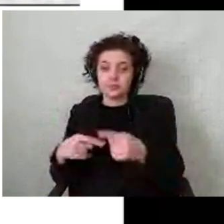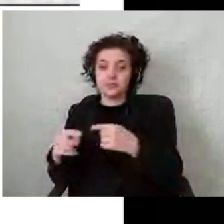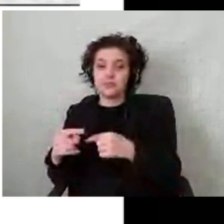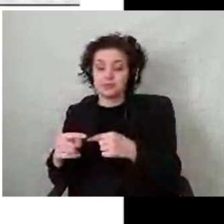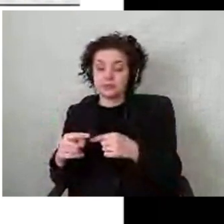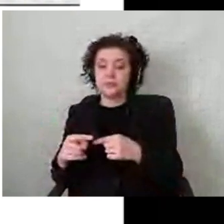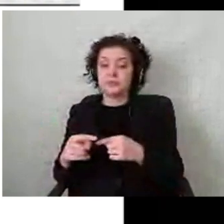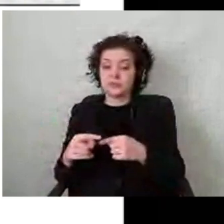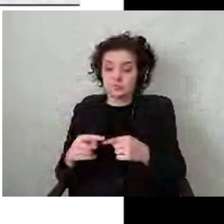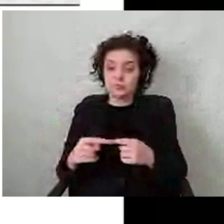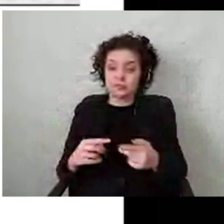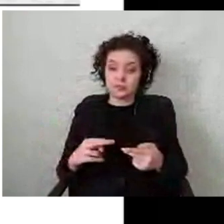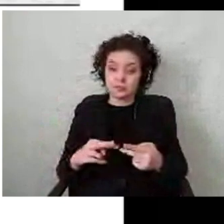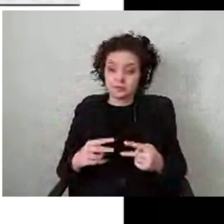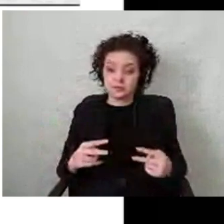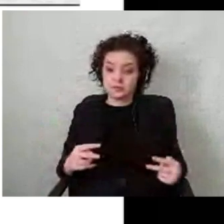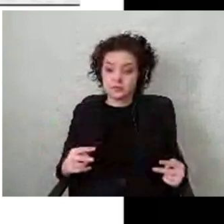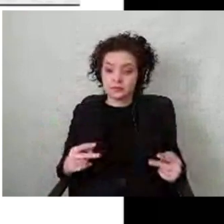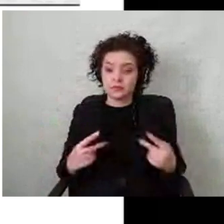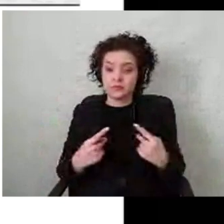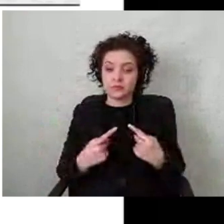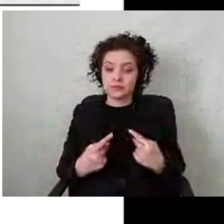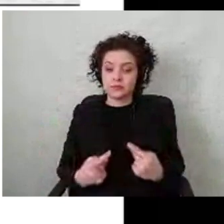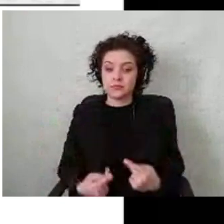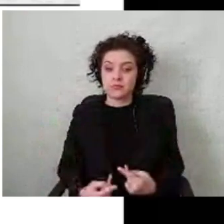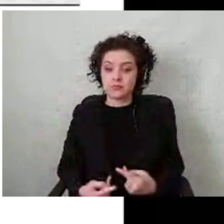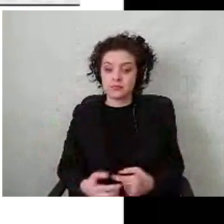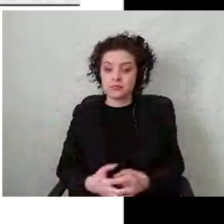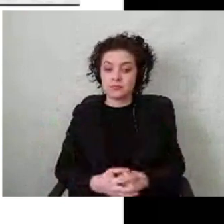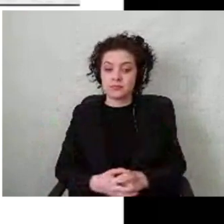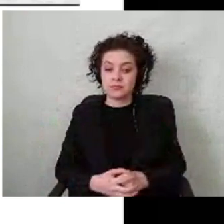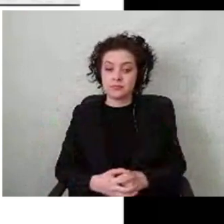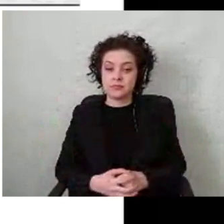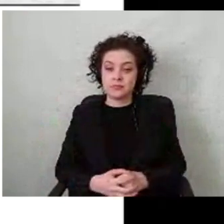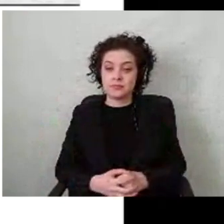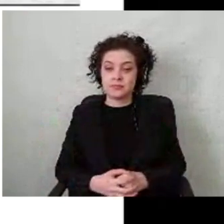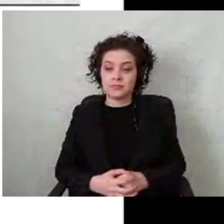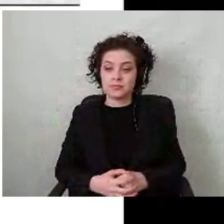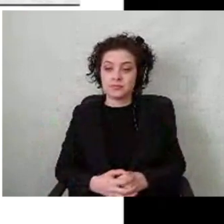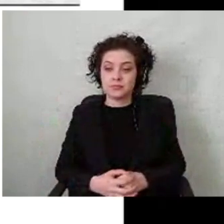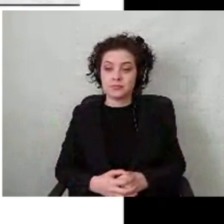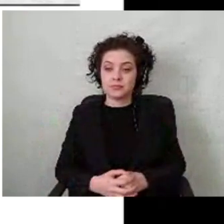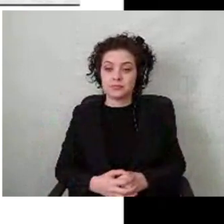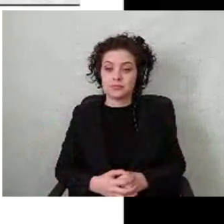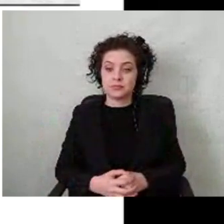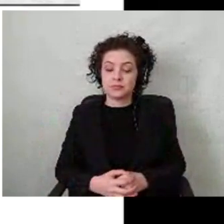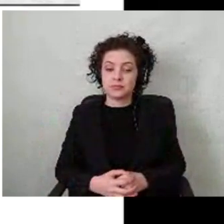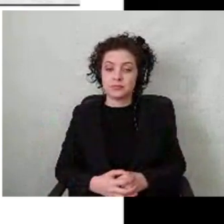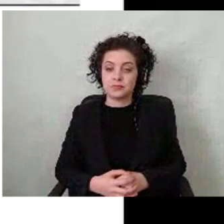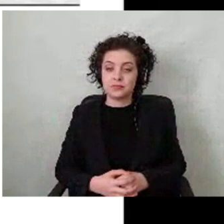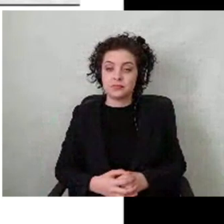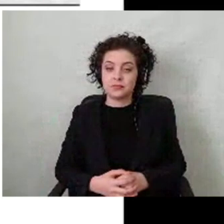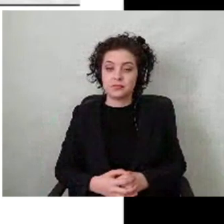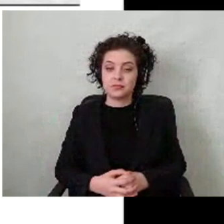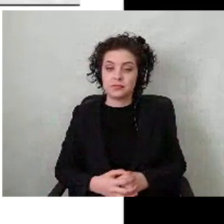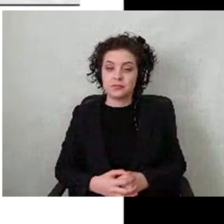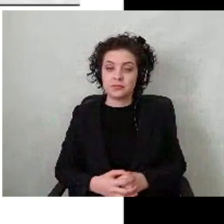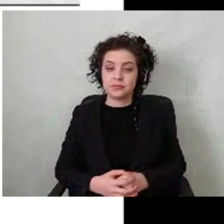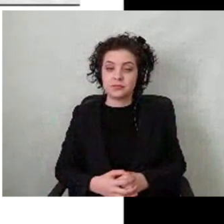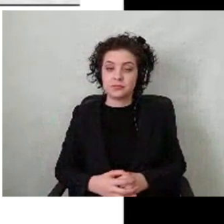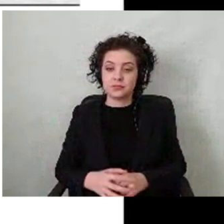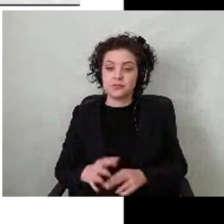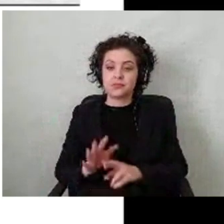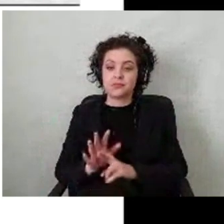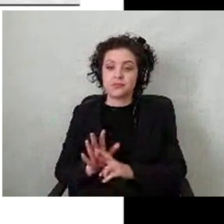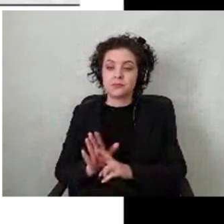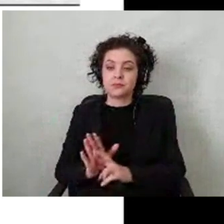humana, que representam zoonoses emergentes. Se a gente ver a coluna dessa tabela, vocês mais datas,